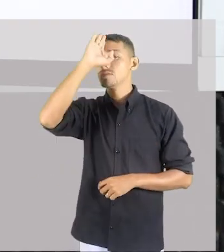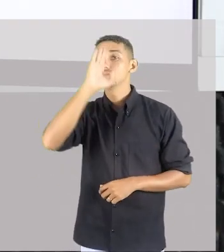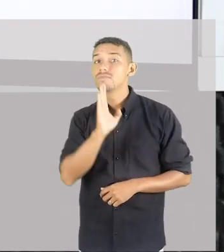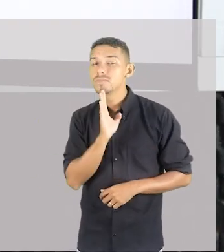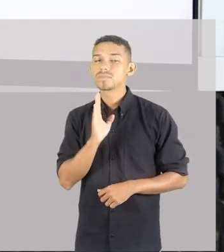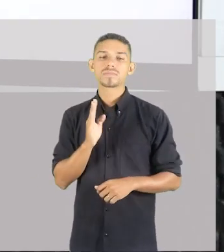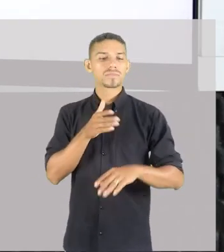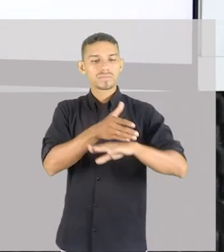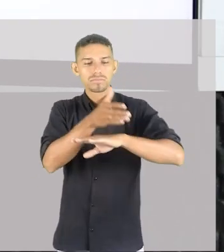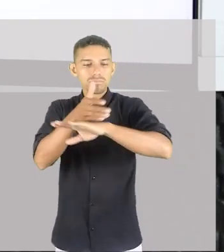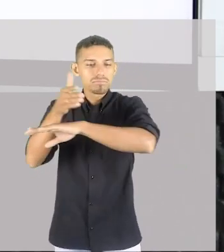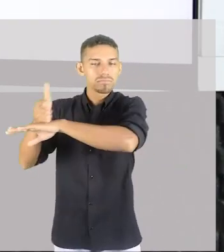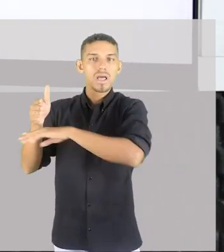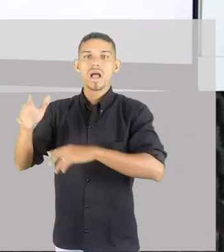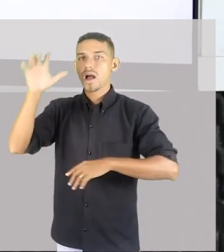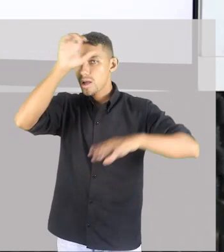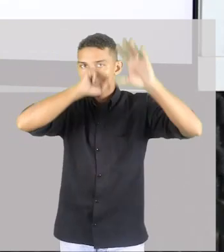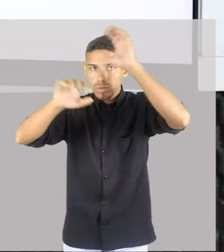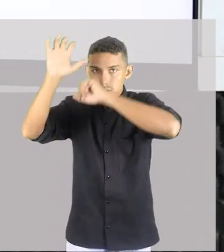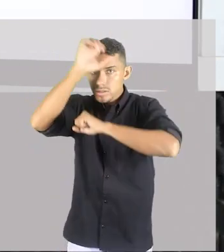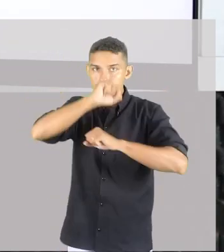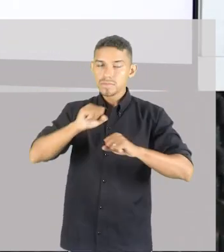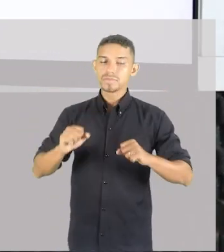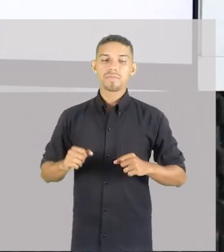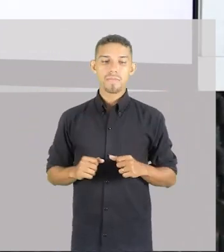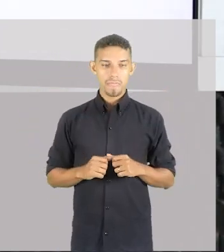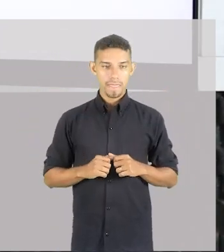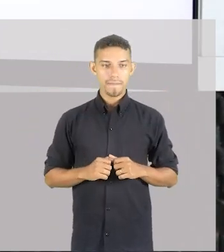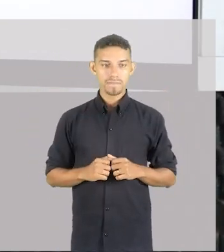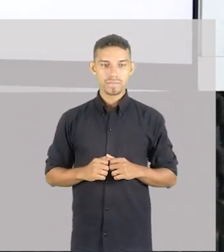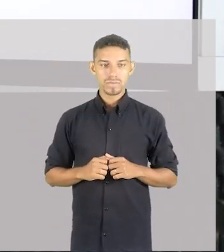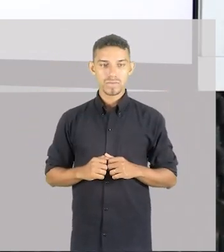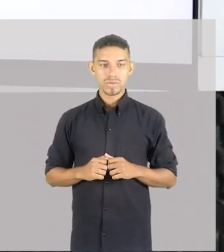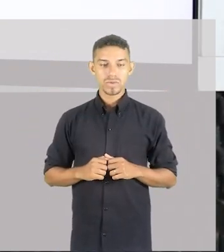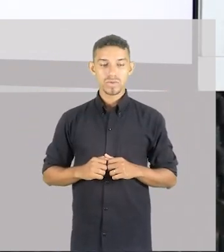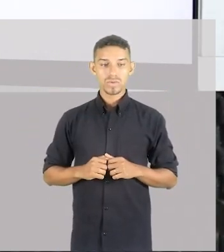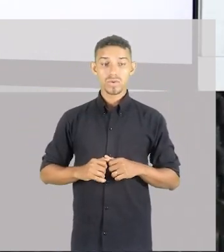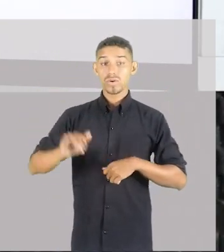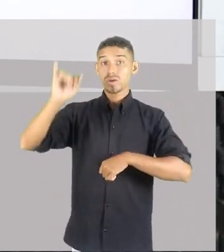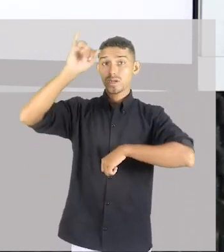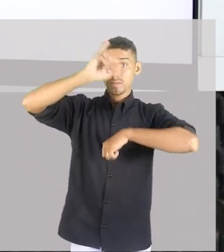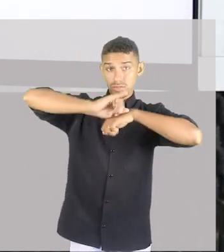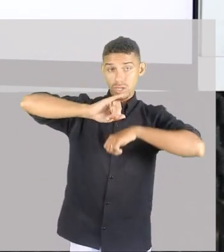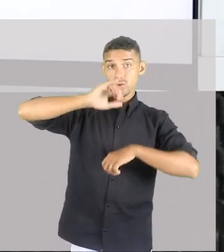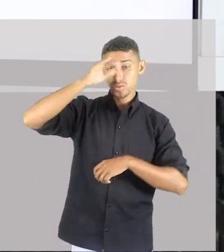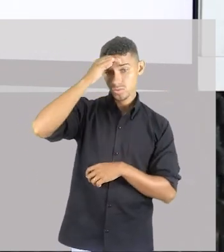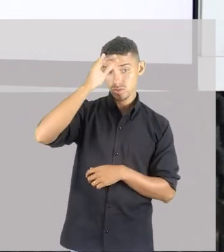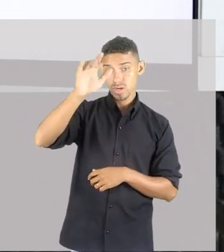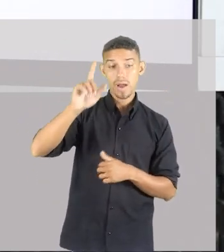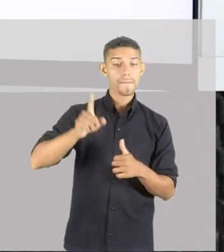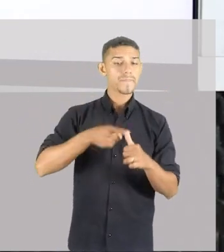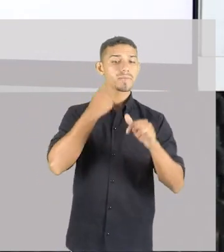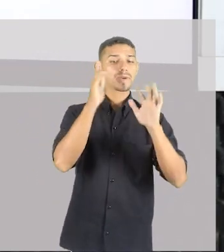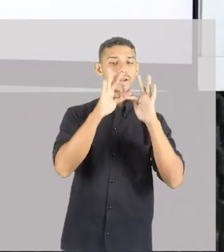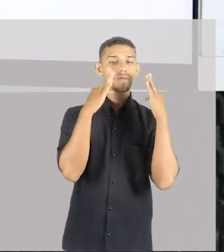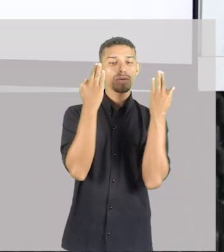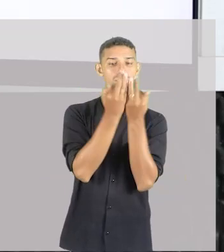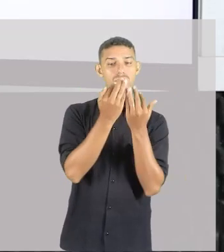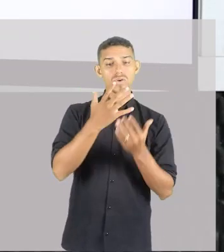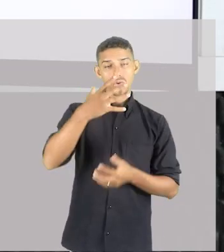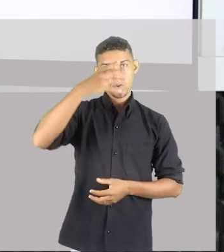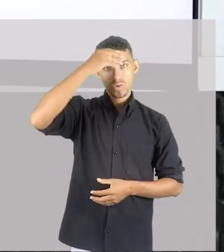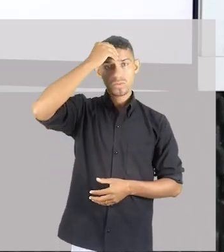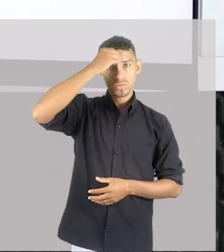você consome, mais você aprende, né? O capital cultural é aquele que vem da família. Primeiro, a família, consciente ou